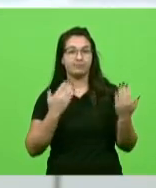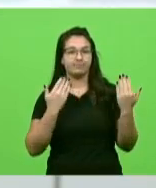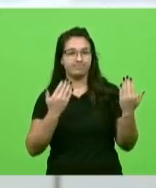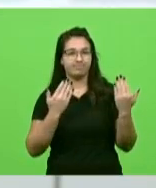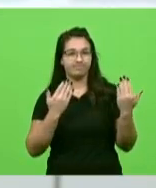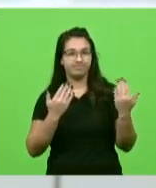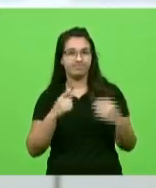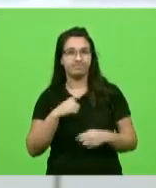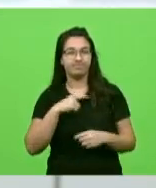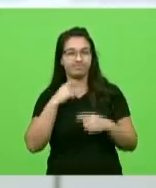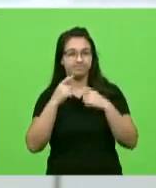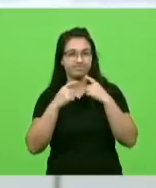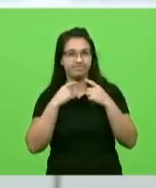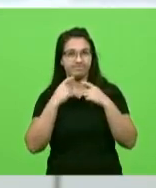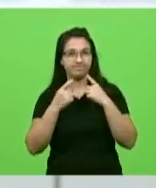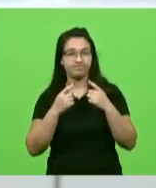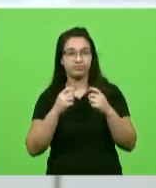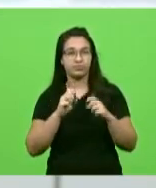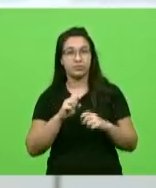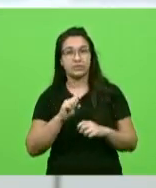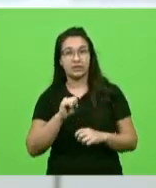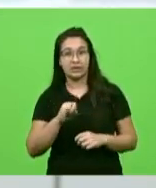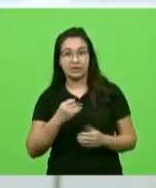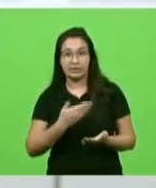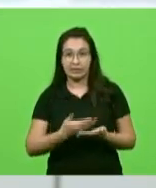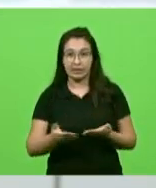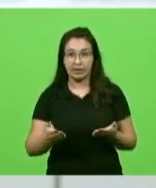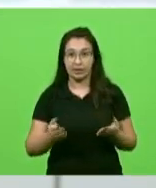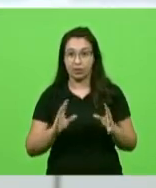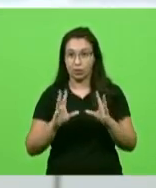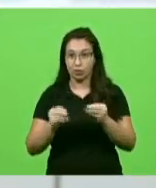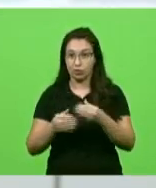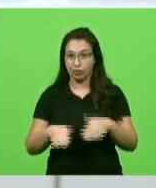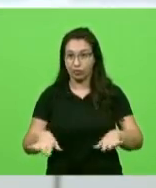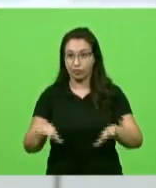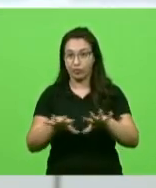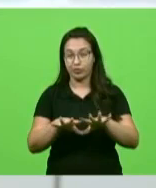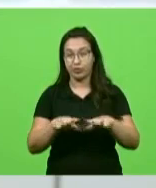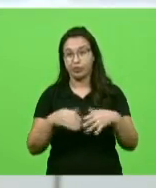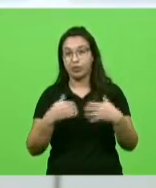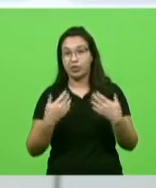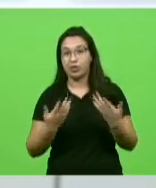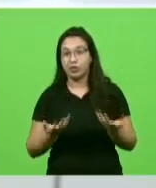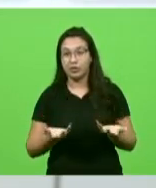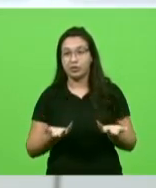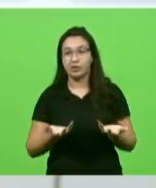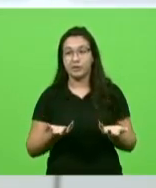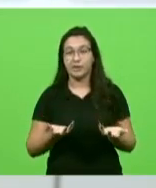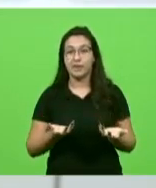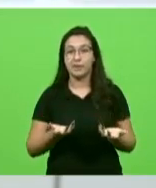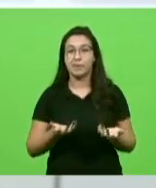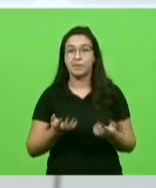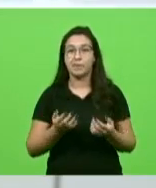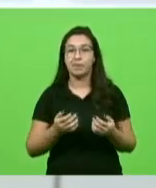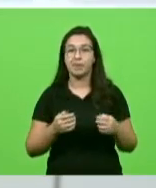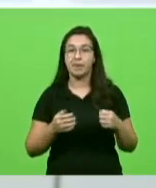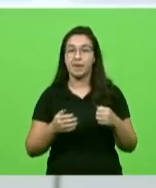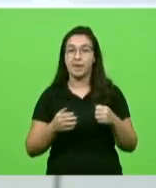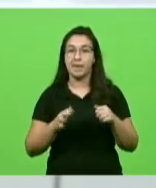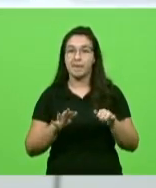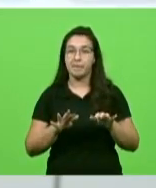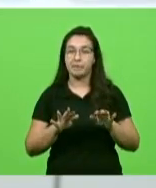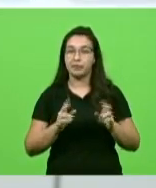e O que é que não os perdeu de todo visto desse modo pretende-se também a preservação